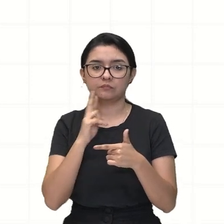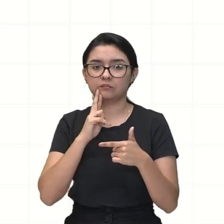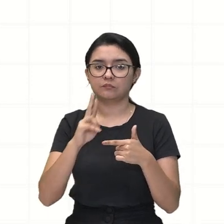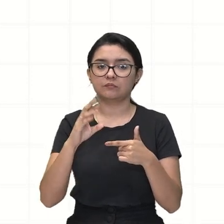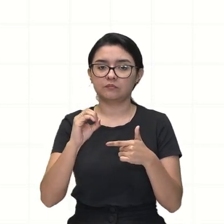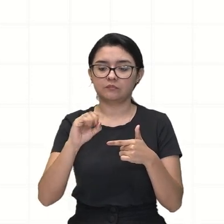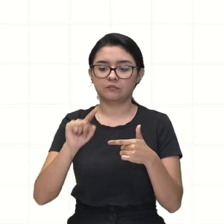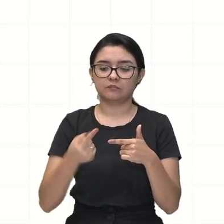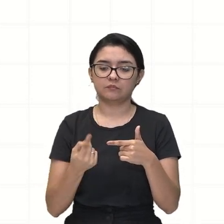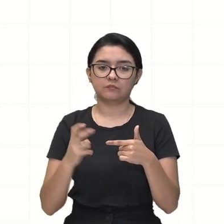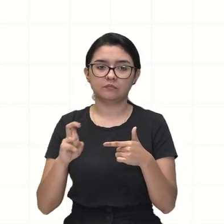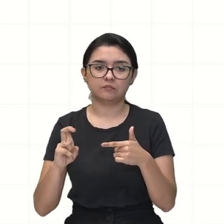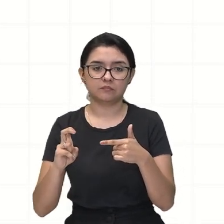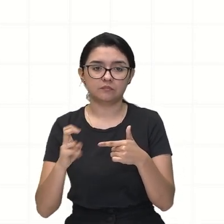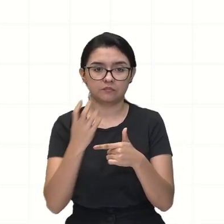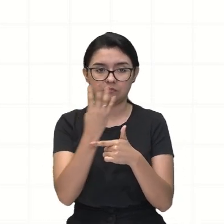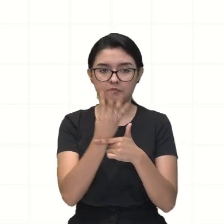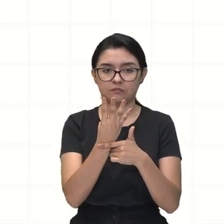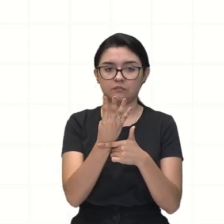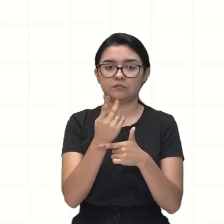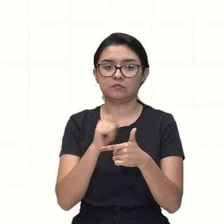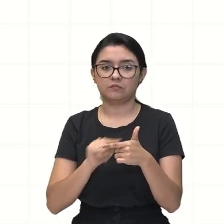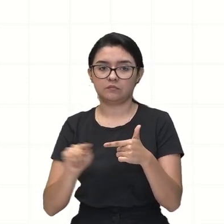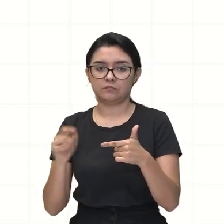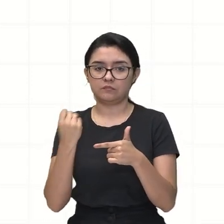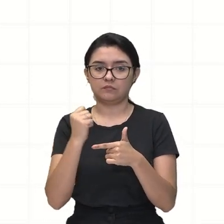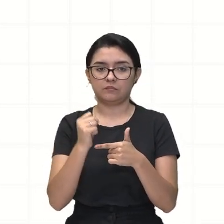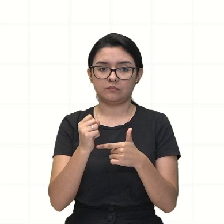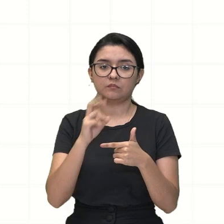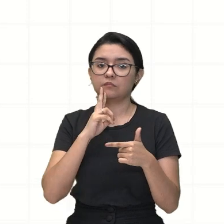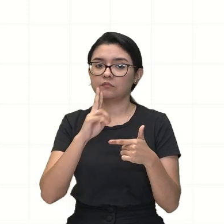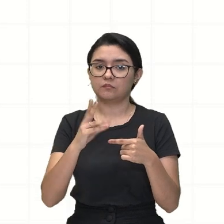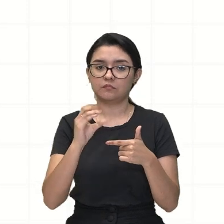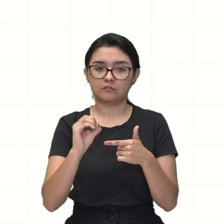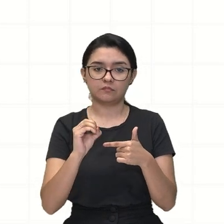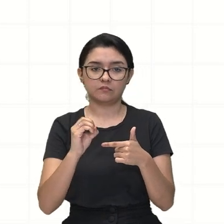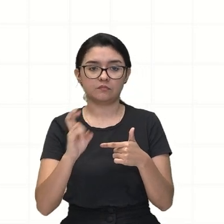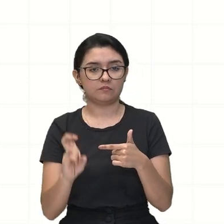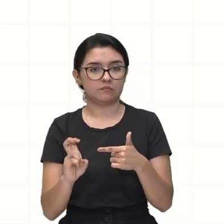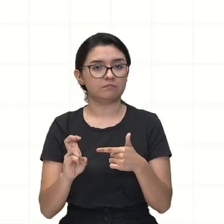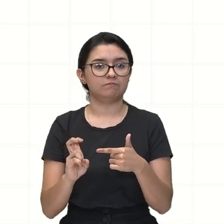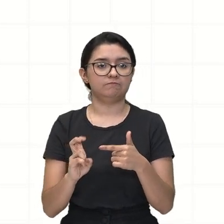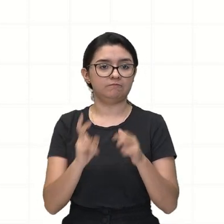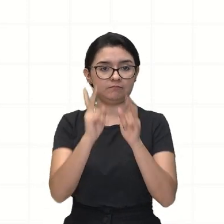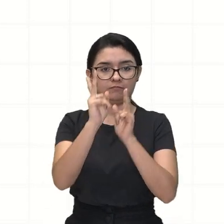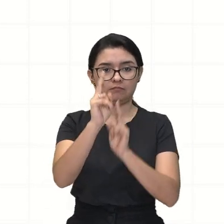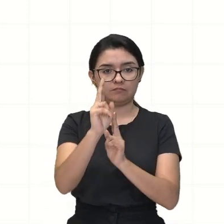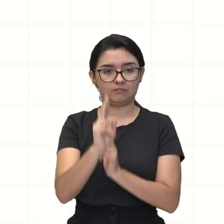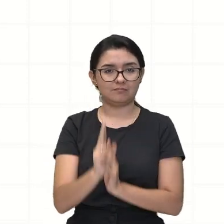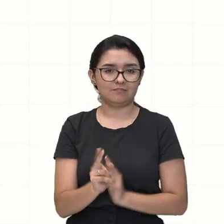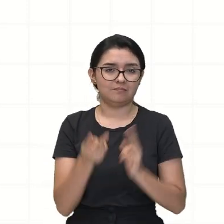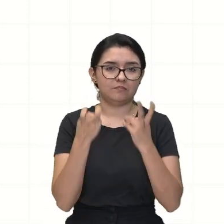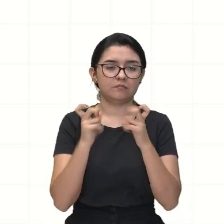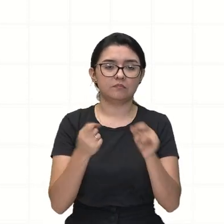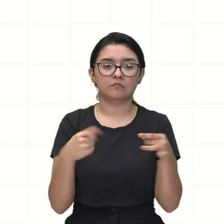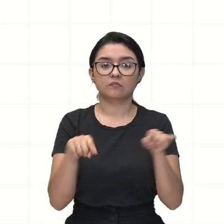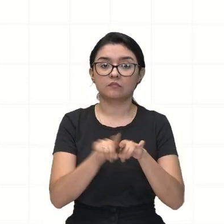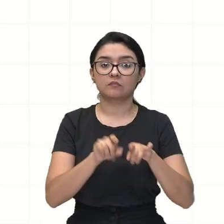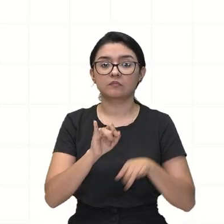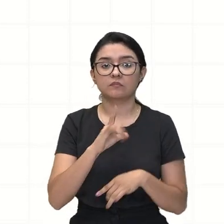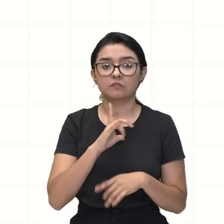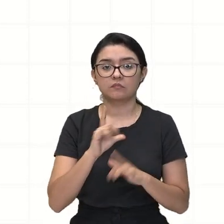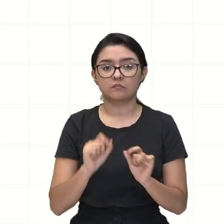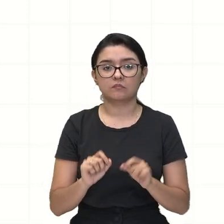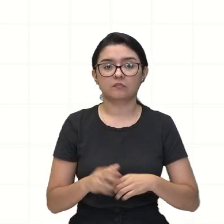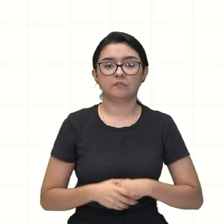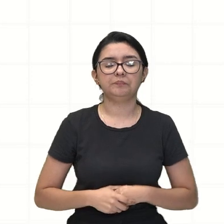0,5. 4 dividido por 8, 0,5. Se nós tivéssemos aqui